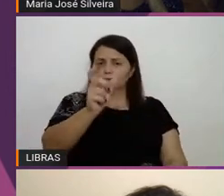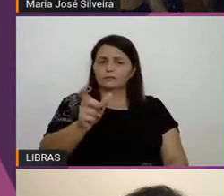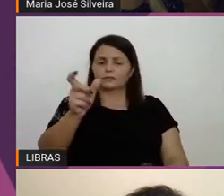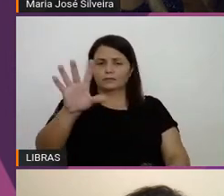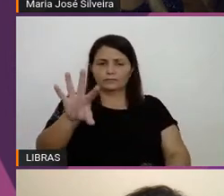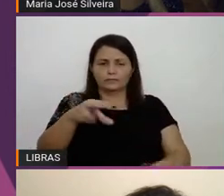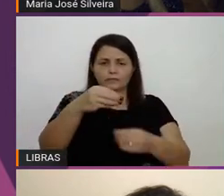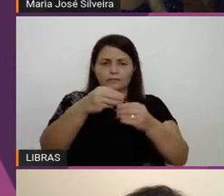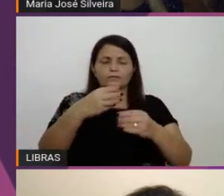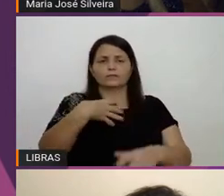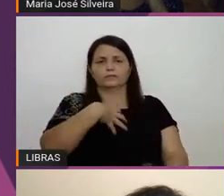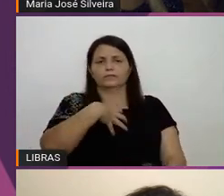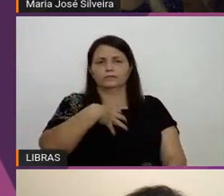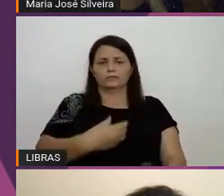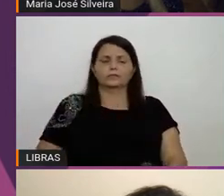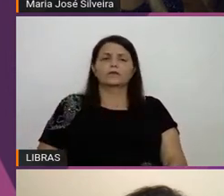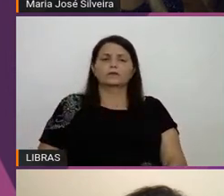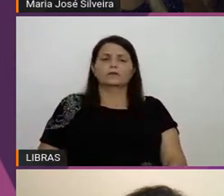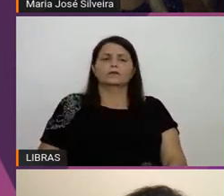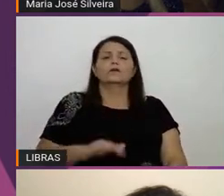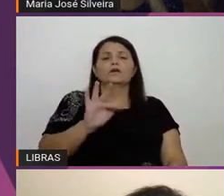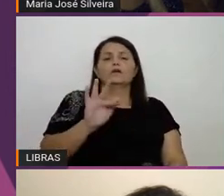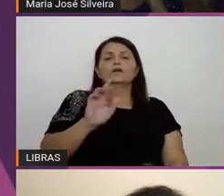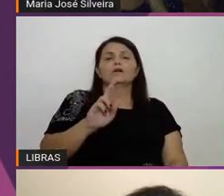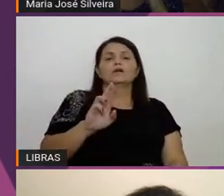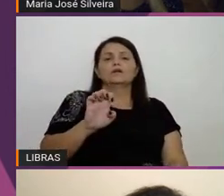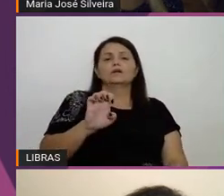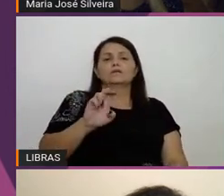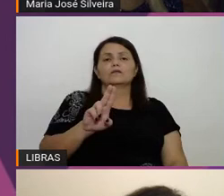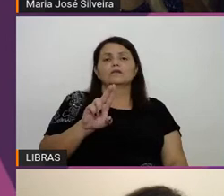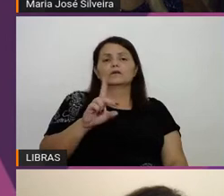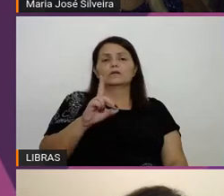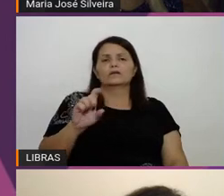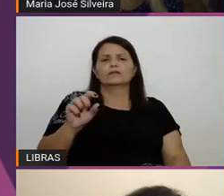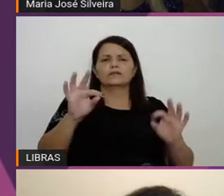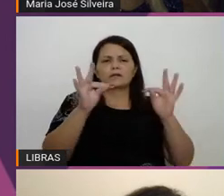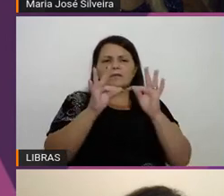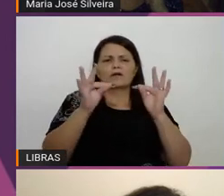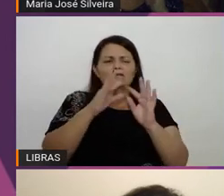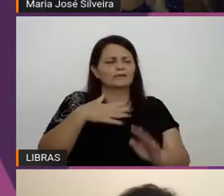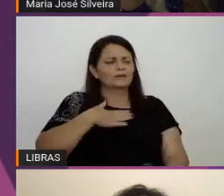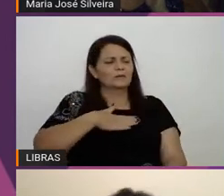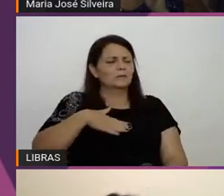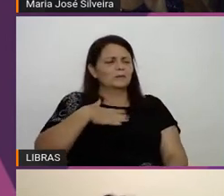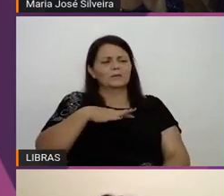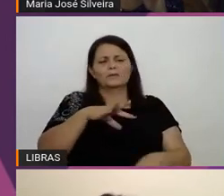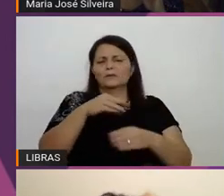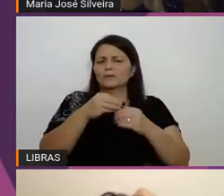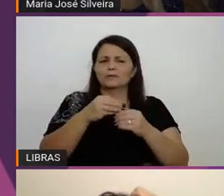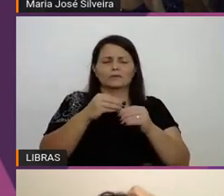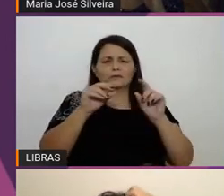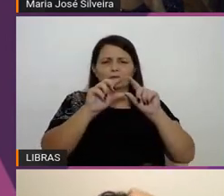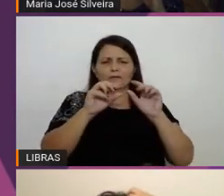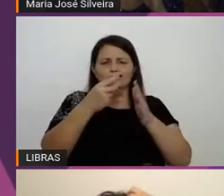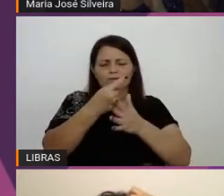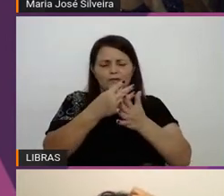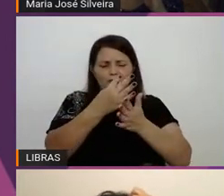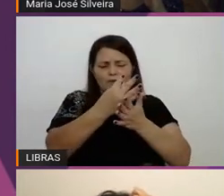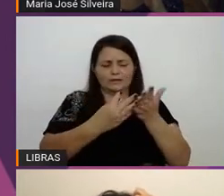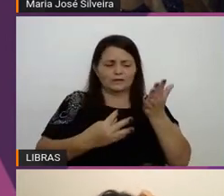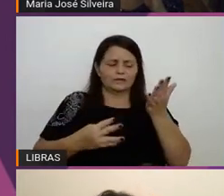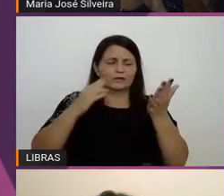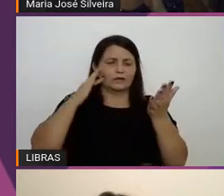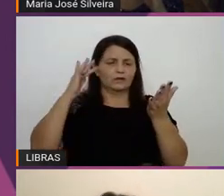a sua forma o prod ele tem uma frase que eu gosto muito um comentário que ele fez no texto delírios e